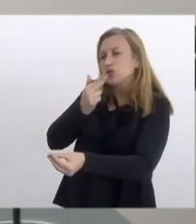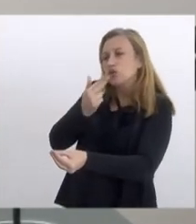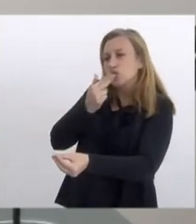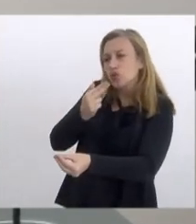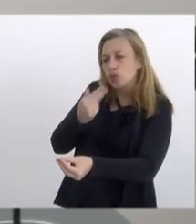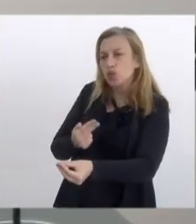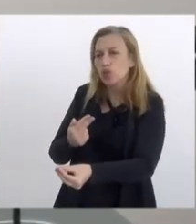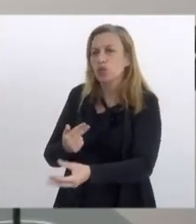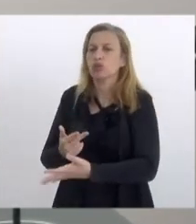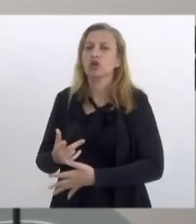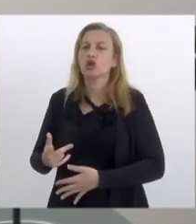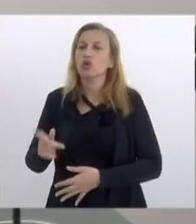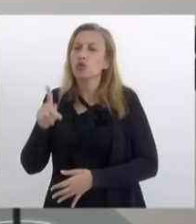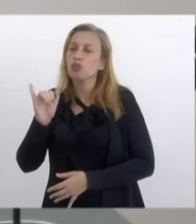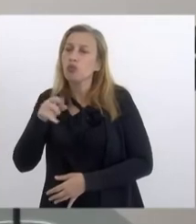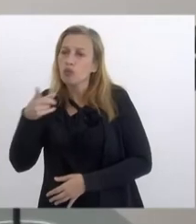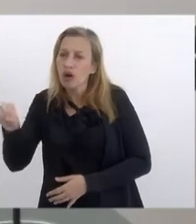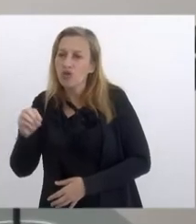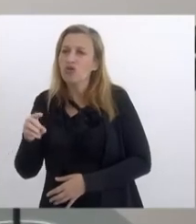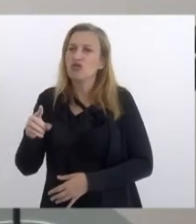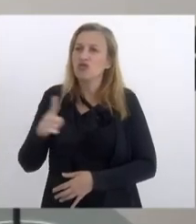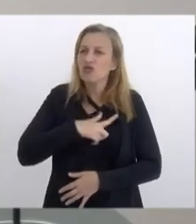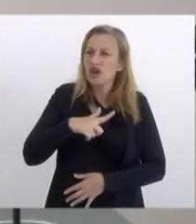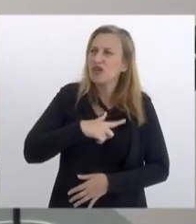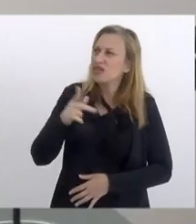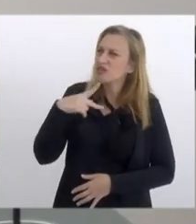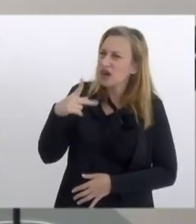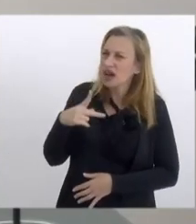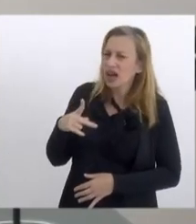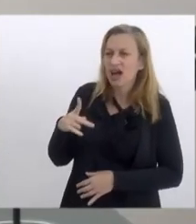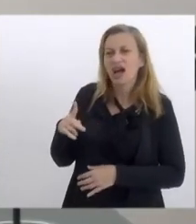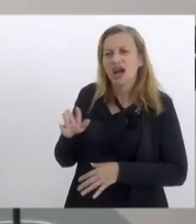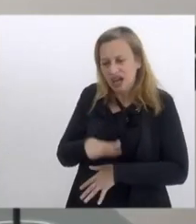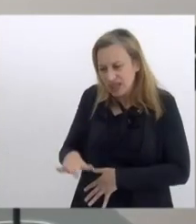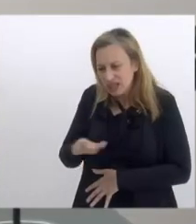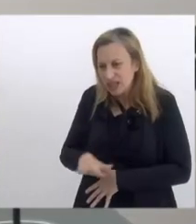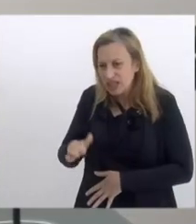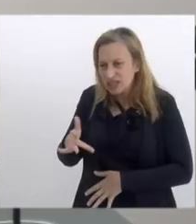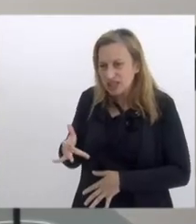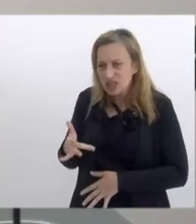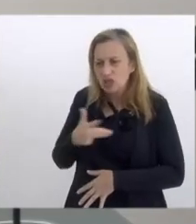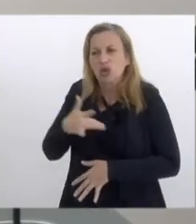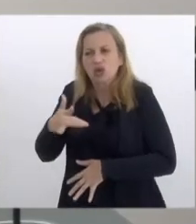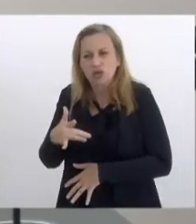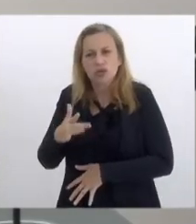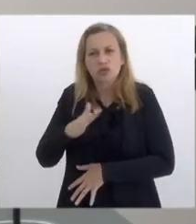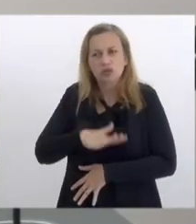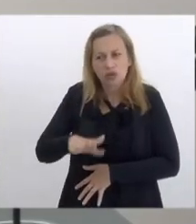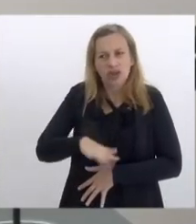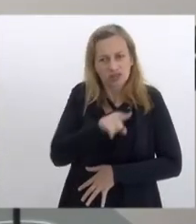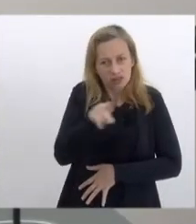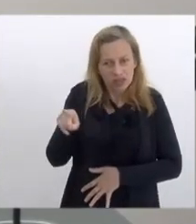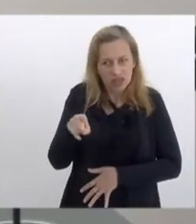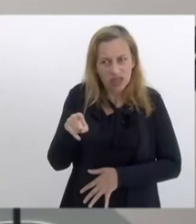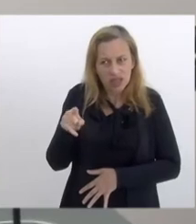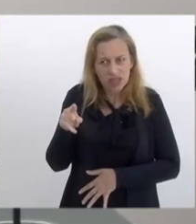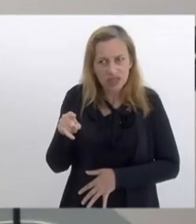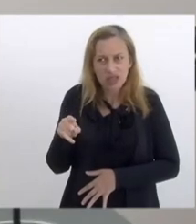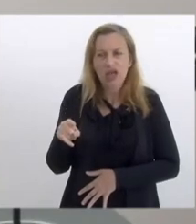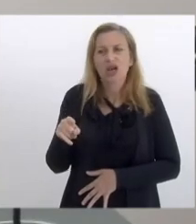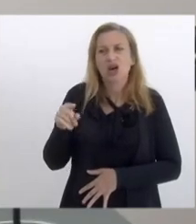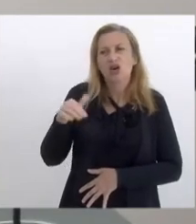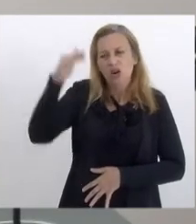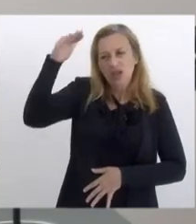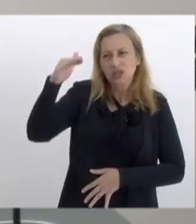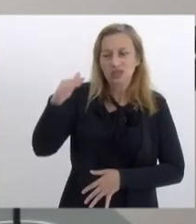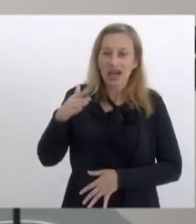folheto com o pulmão feio, e falando assim, a criança toca no coração de vocês? Toca ou não toca? Quando é um adulto, tudo bem, mas quando é a